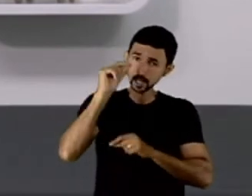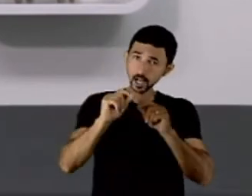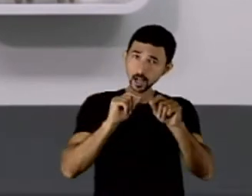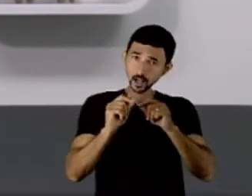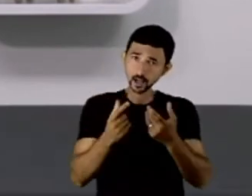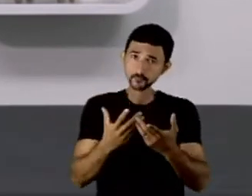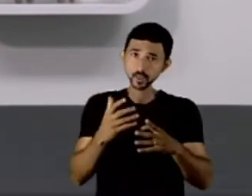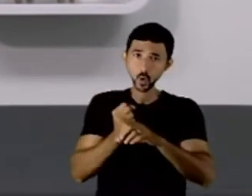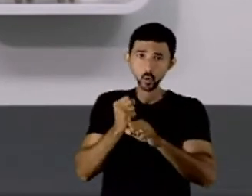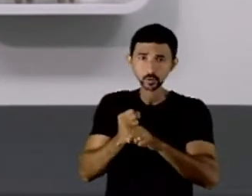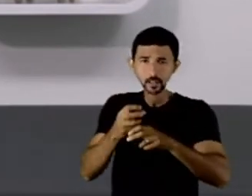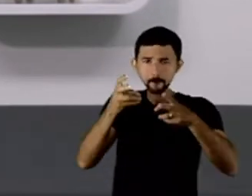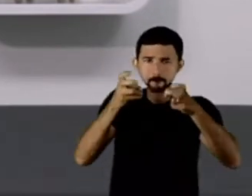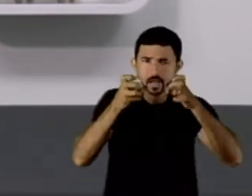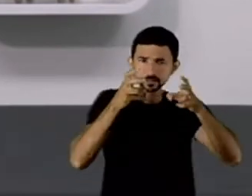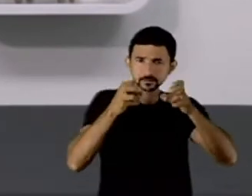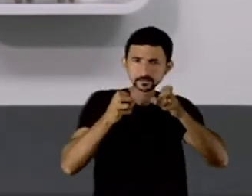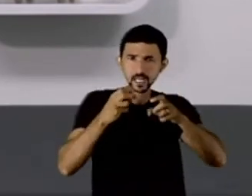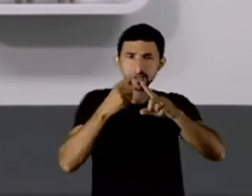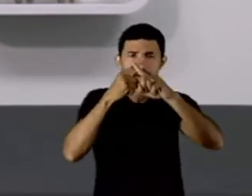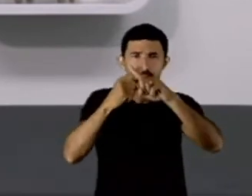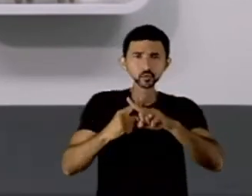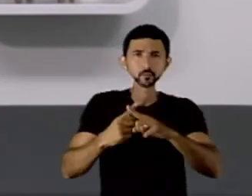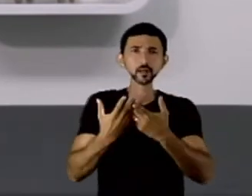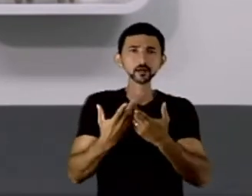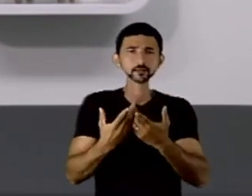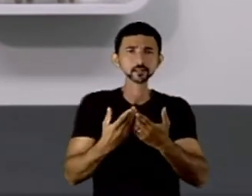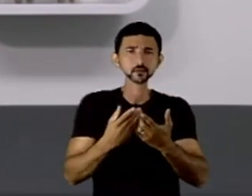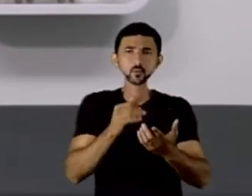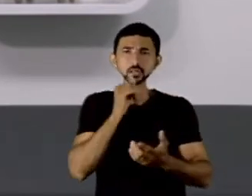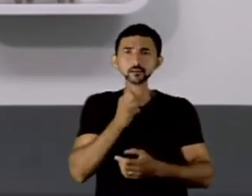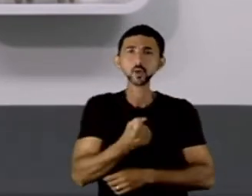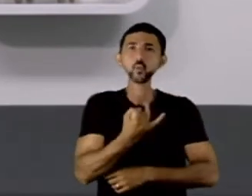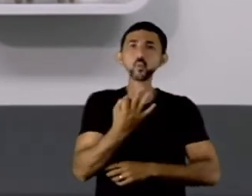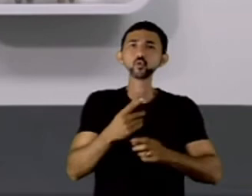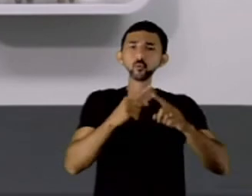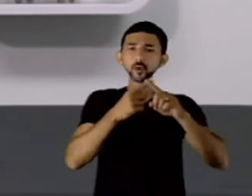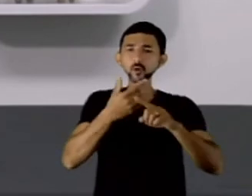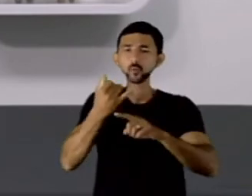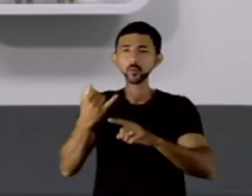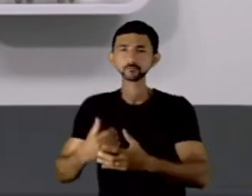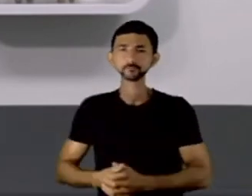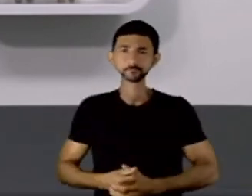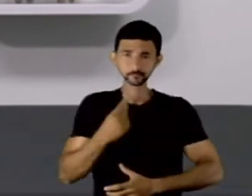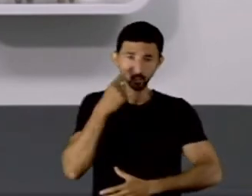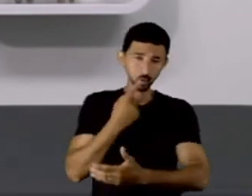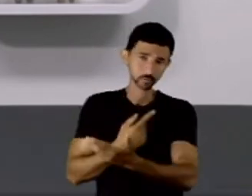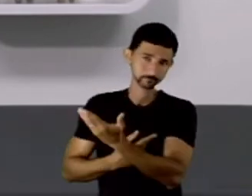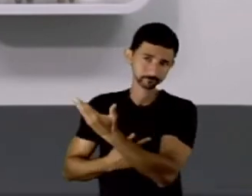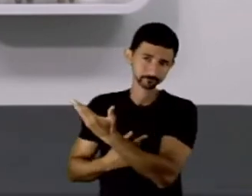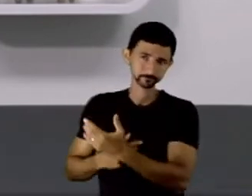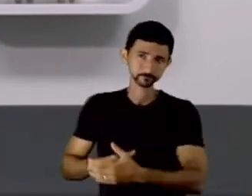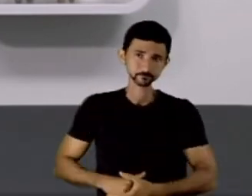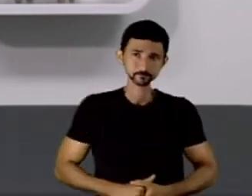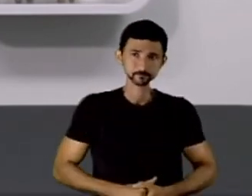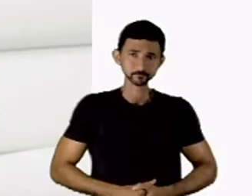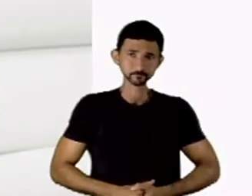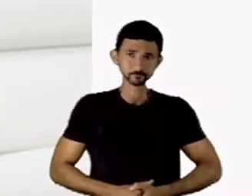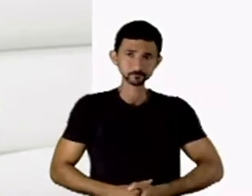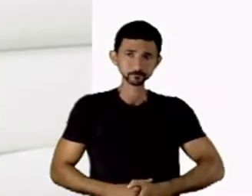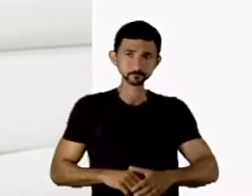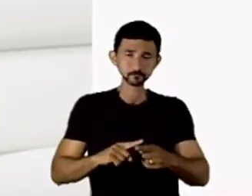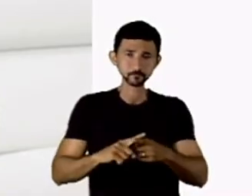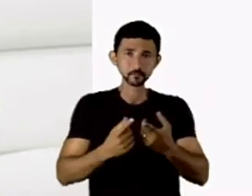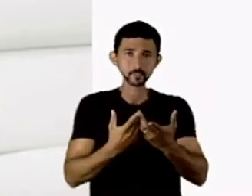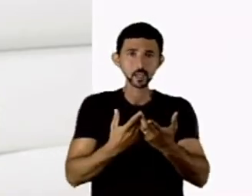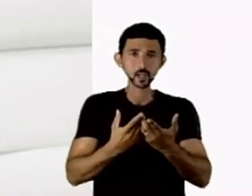vocês têm a percepção de multiplicação quando os números se repetem. Quer ver? Olha na tela. Aqui na